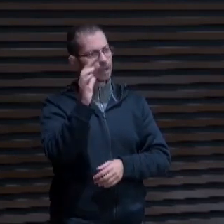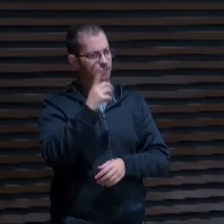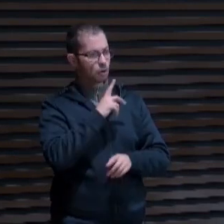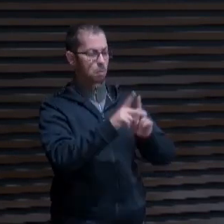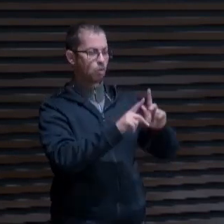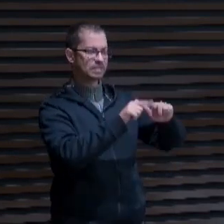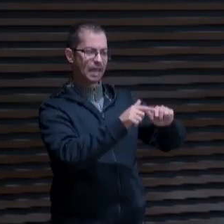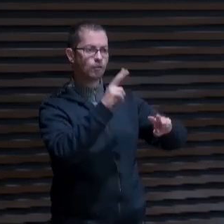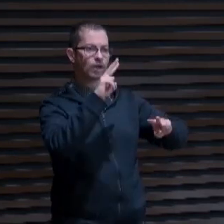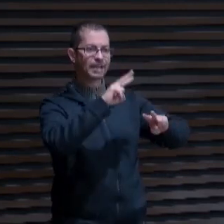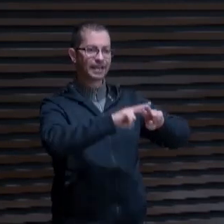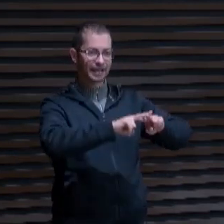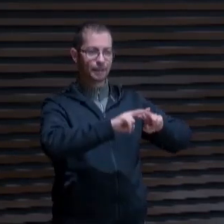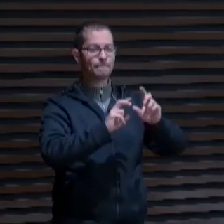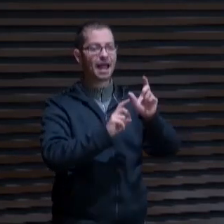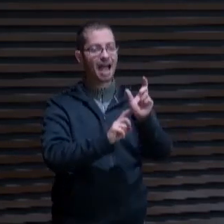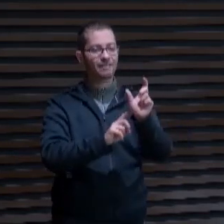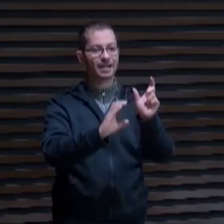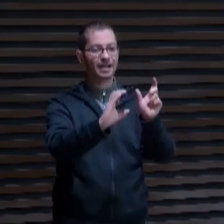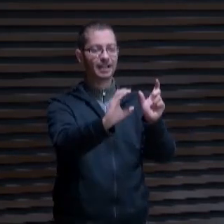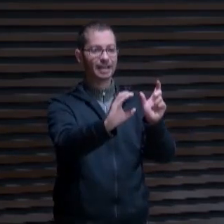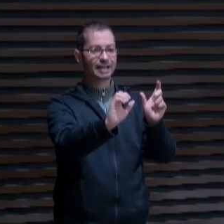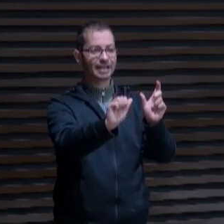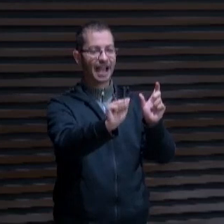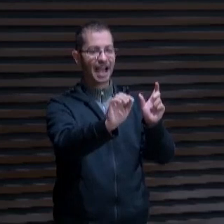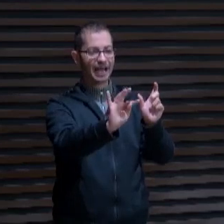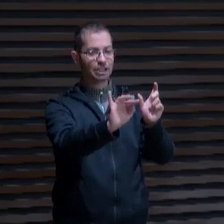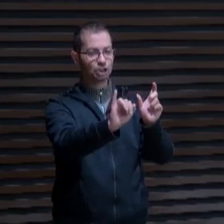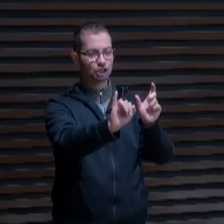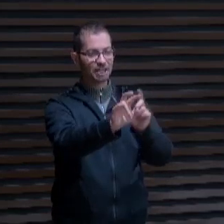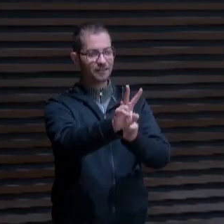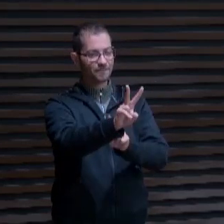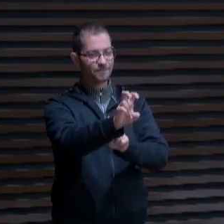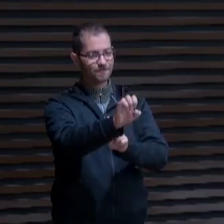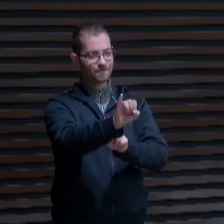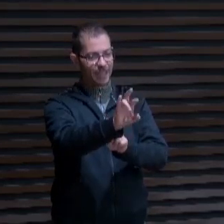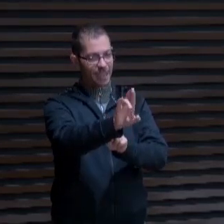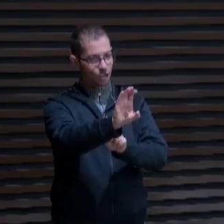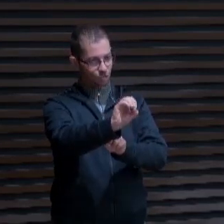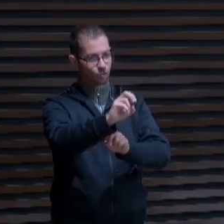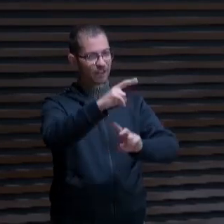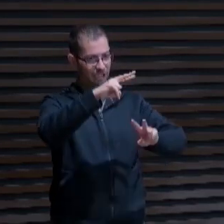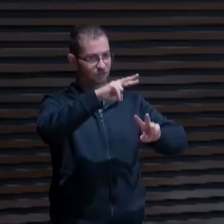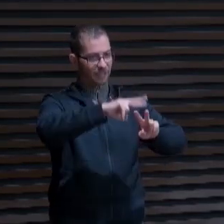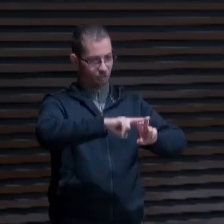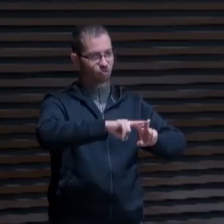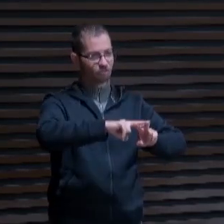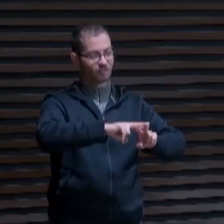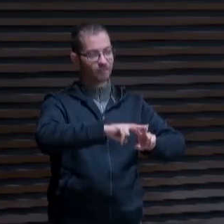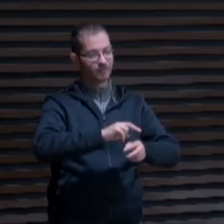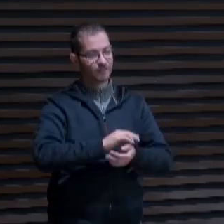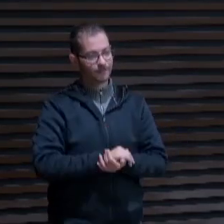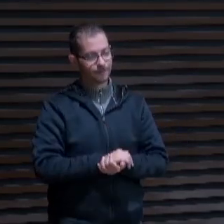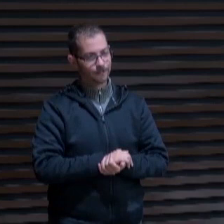cativeiro? Eu vou ler para vocês, peço que o André coloque 2 Reis 17, versículo 7.